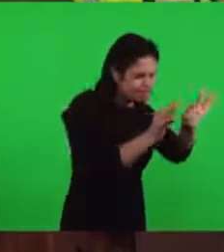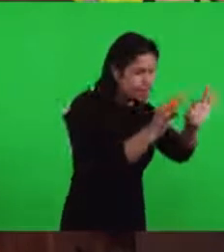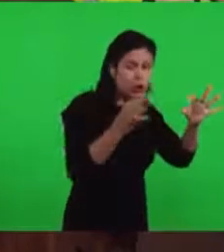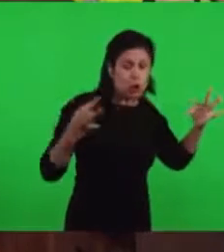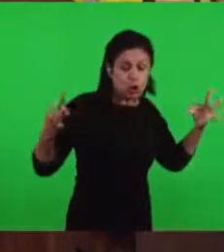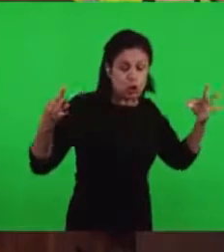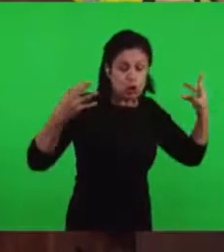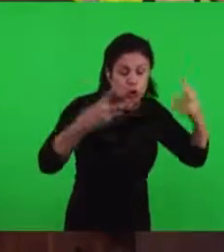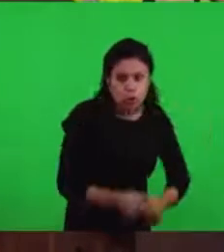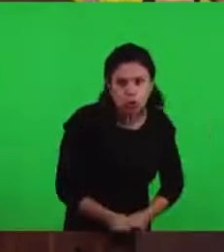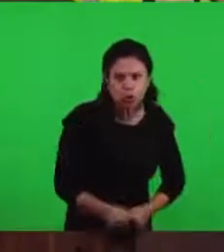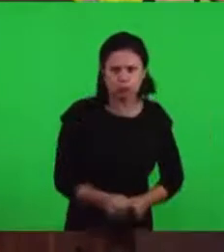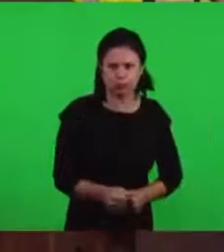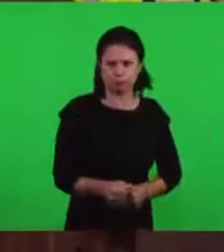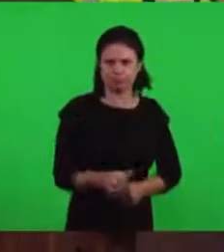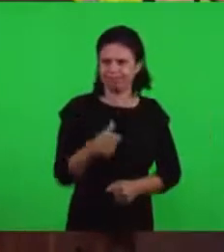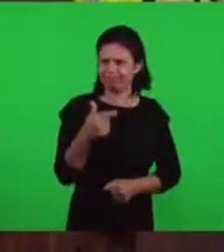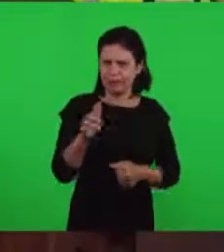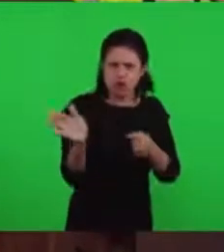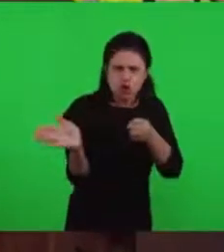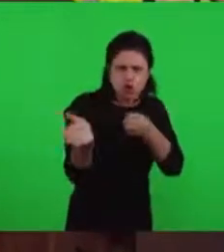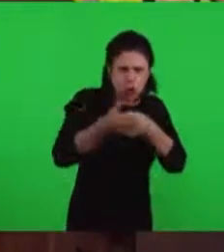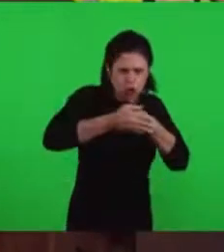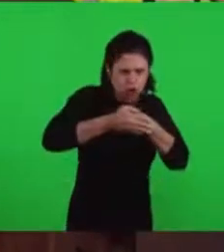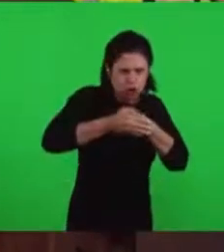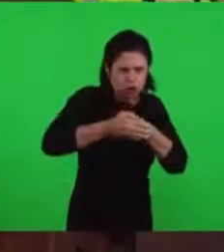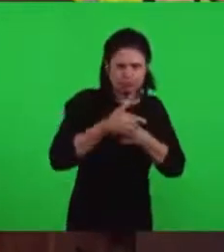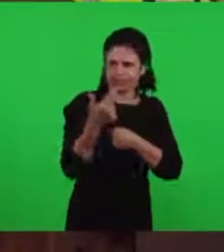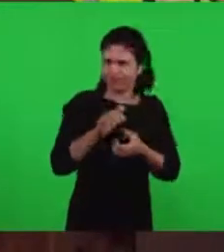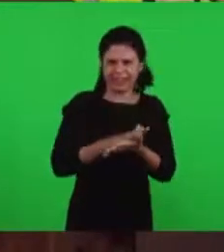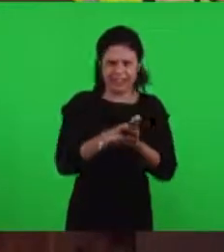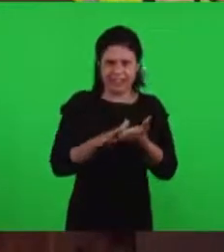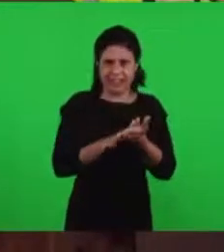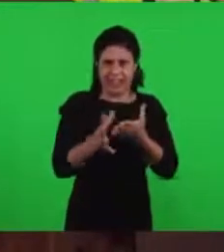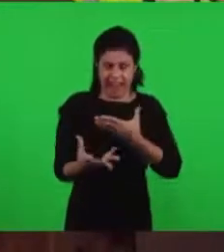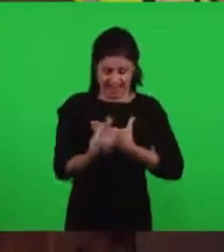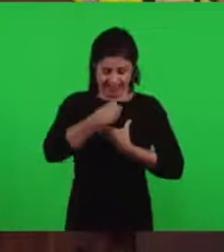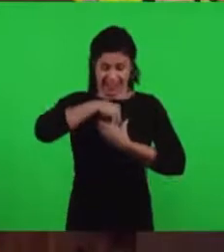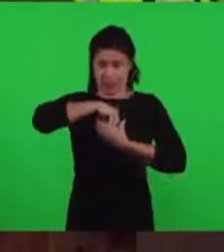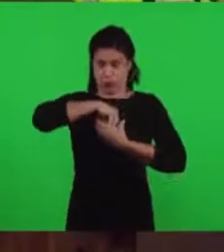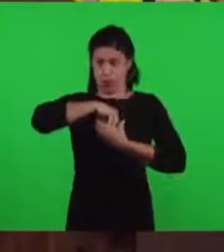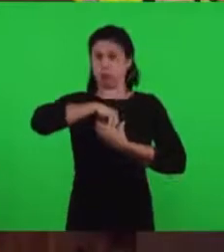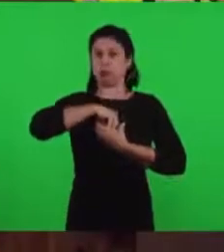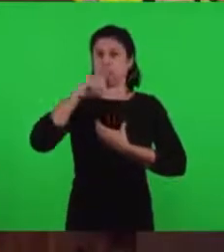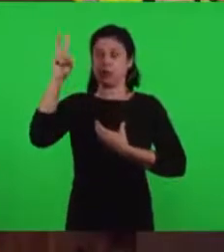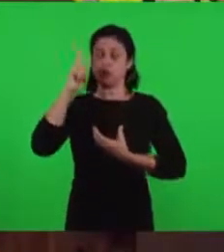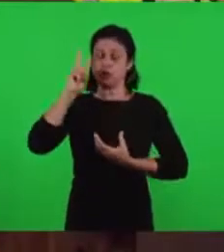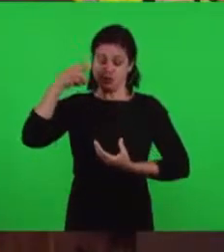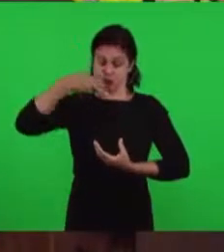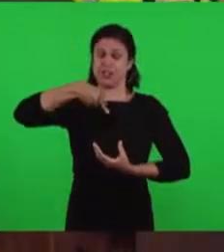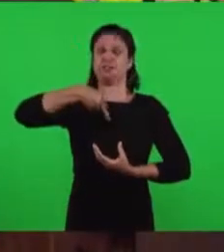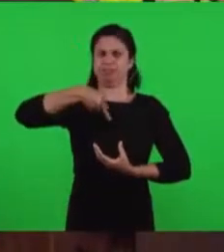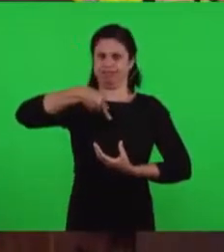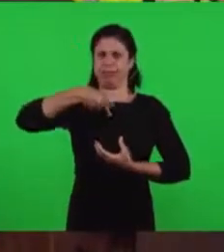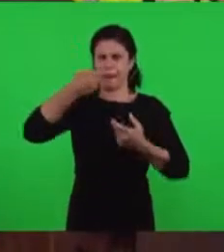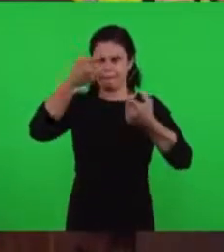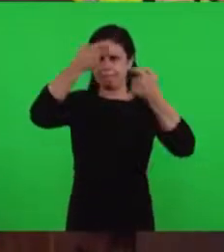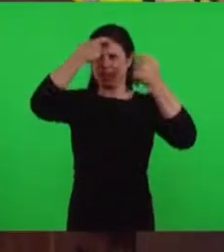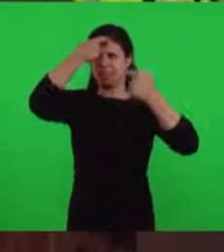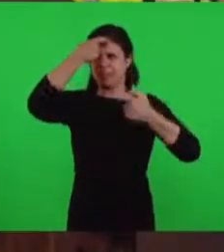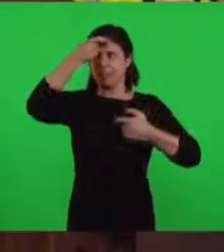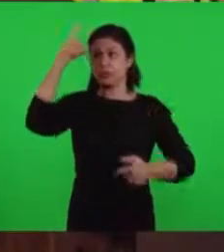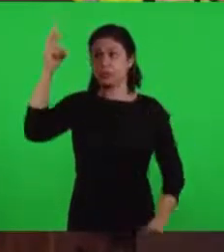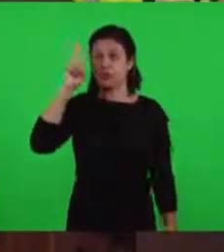sabe de tudo que está no interior do homem à sua mente suas concepções seus